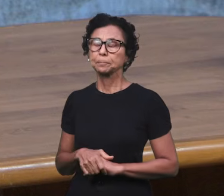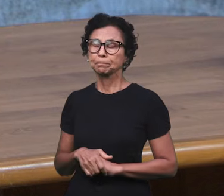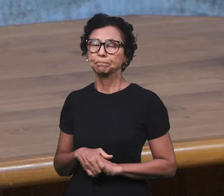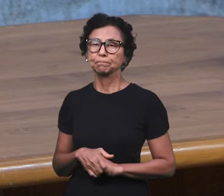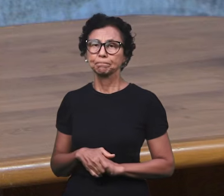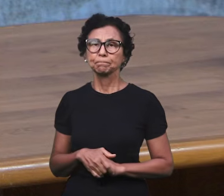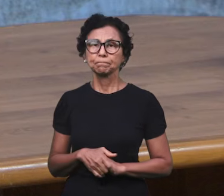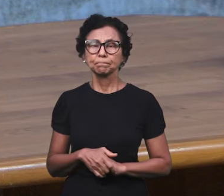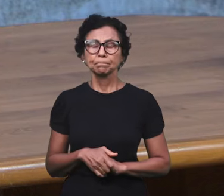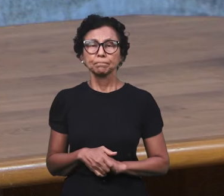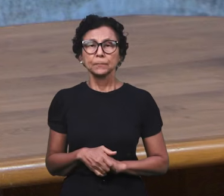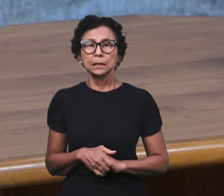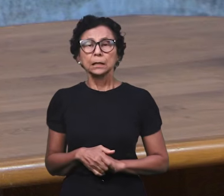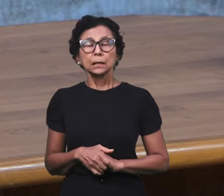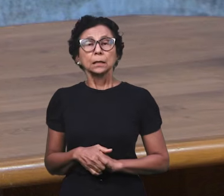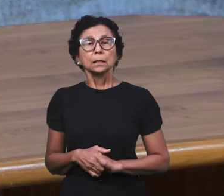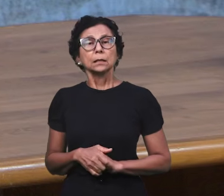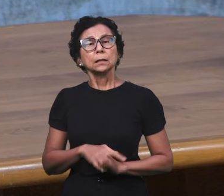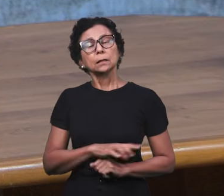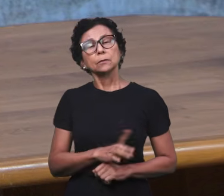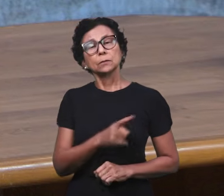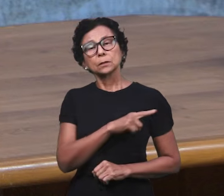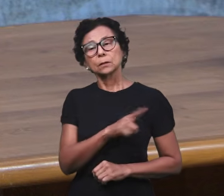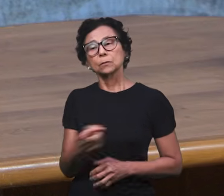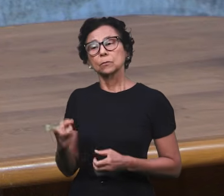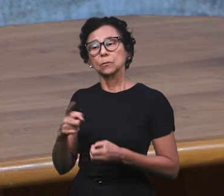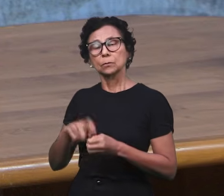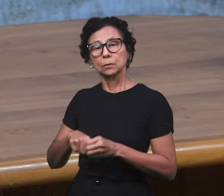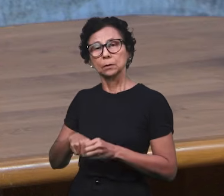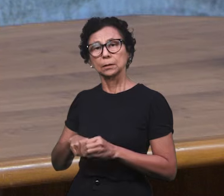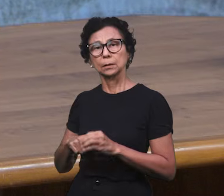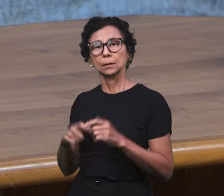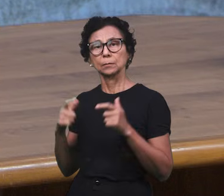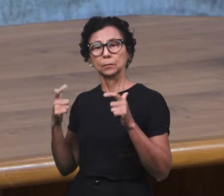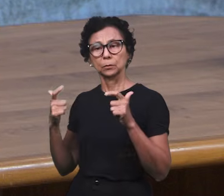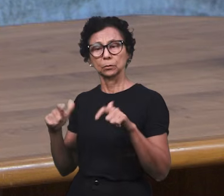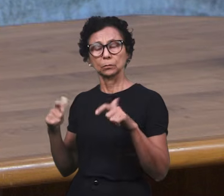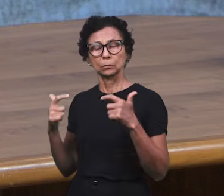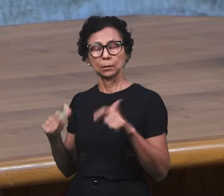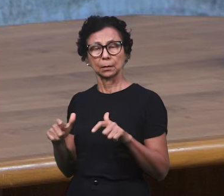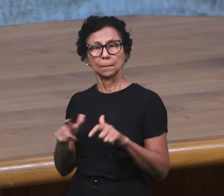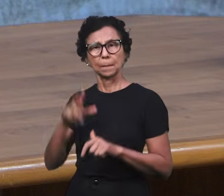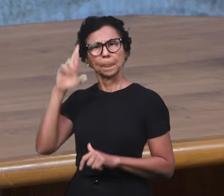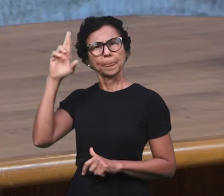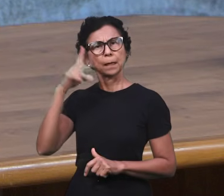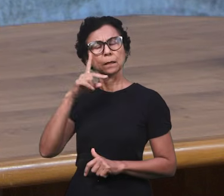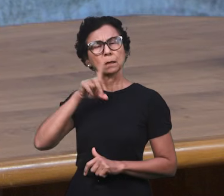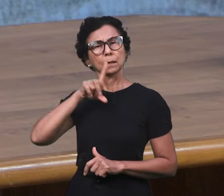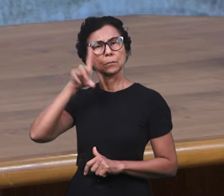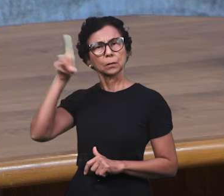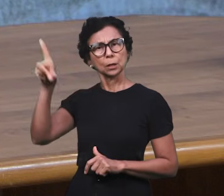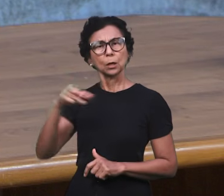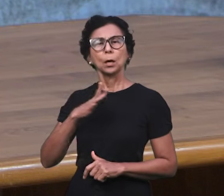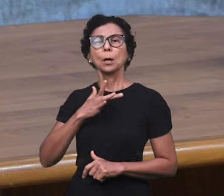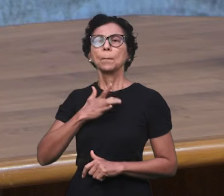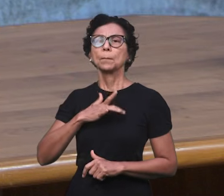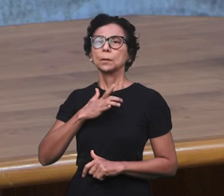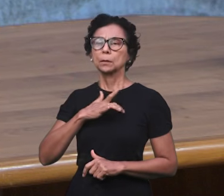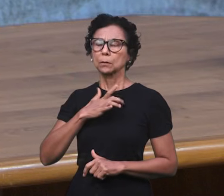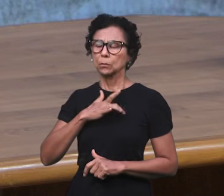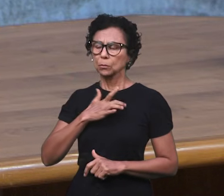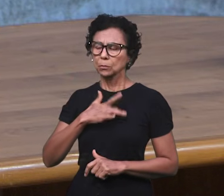cativos e tornarão a esta terra. Porque o Senhor vosso Deus é piedoso